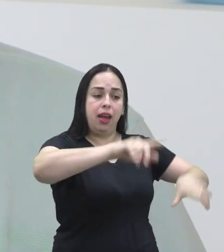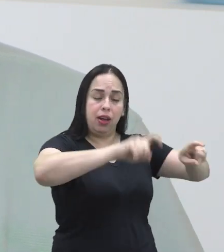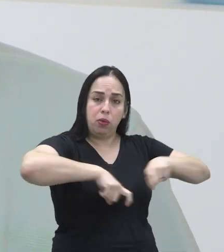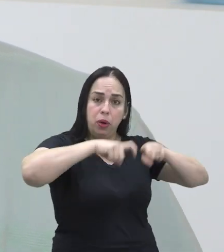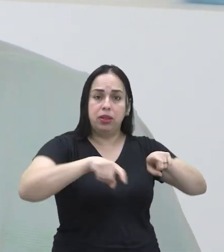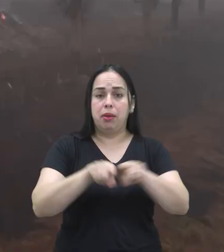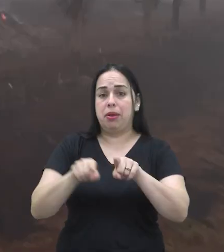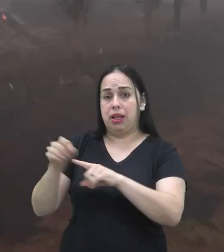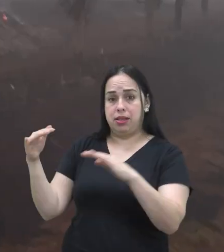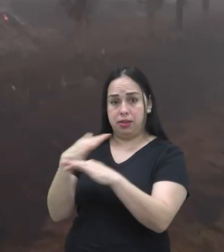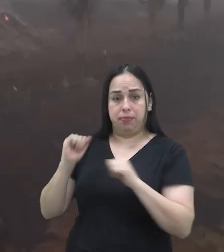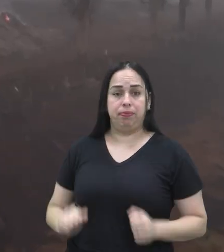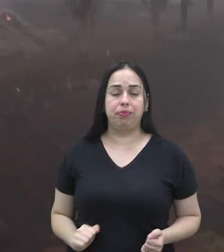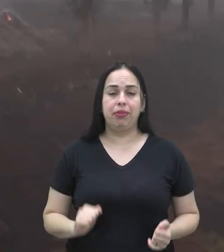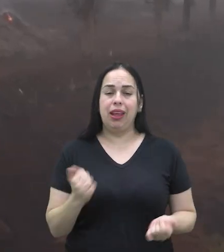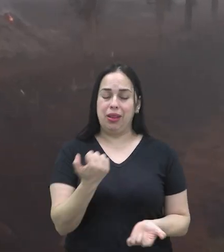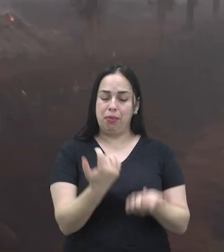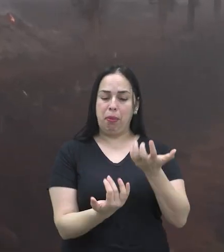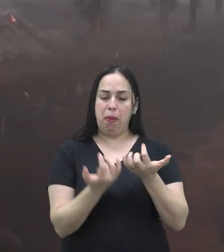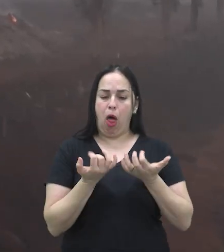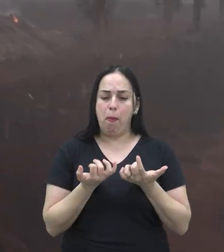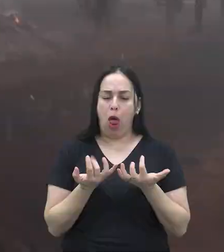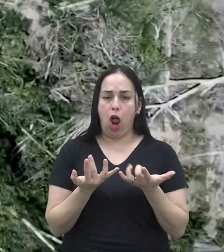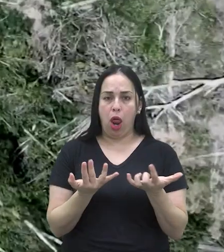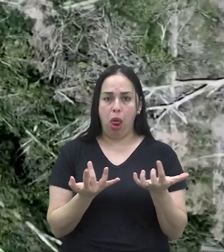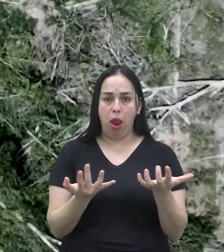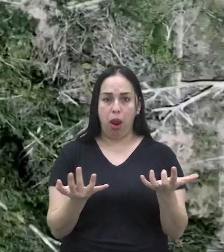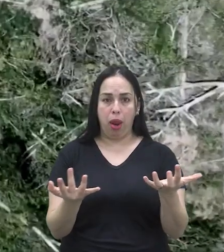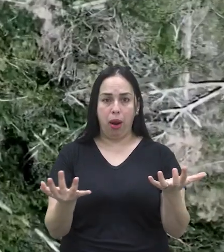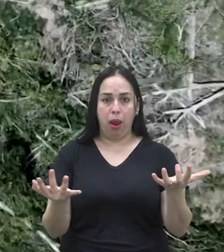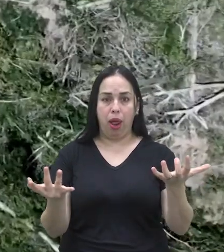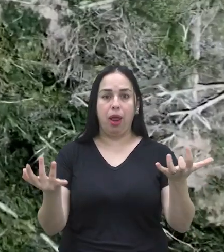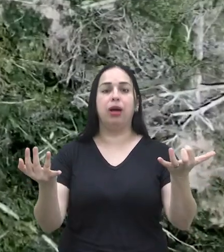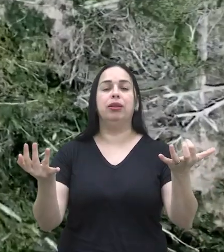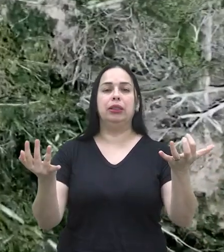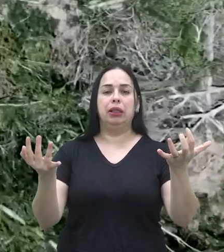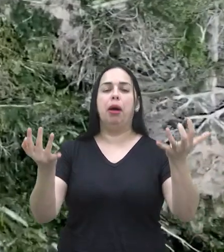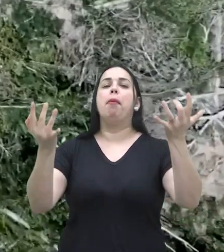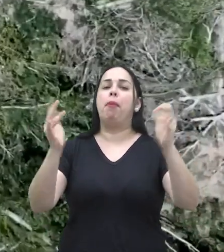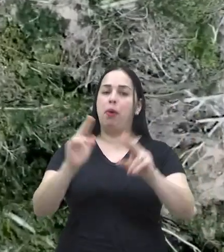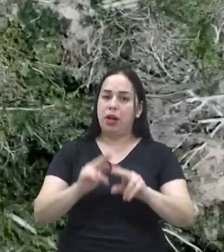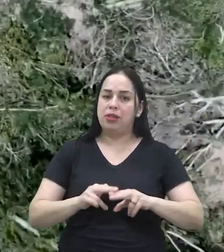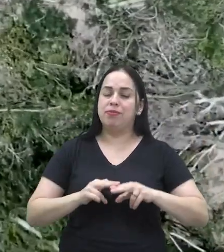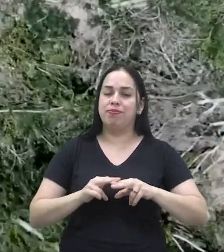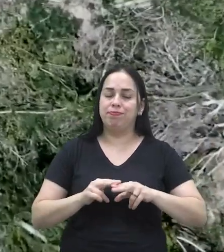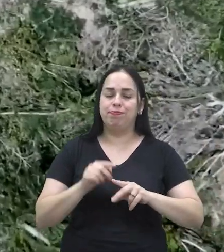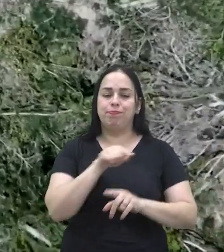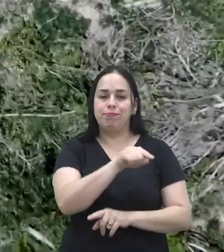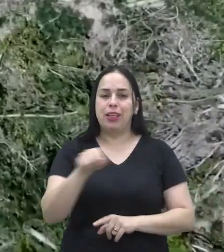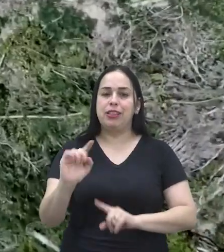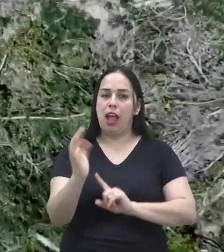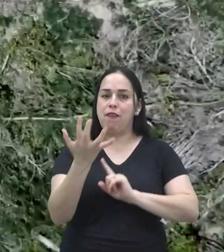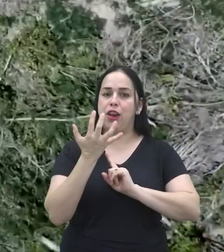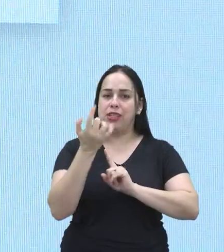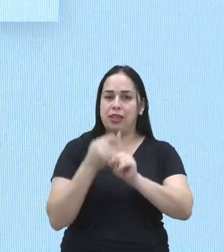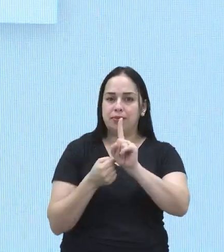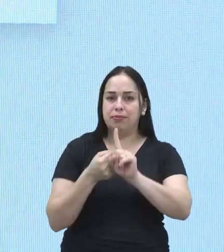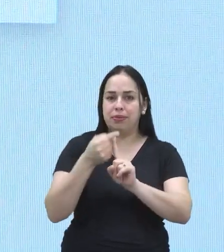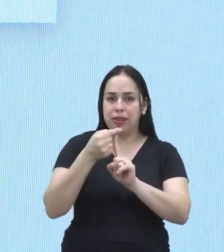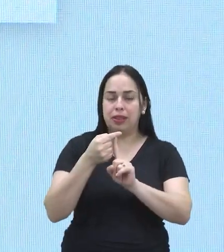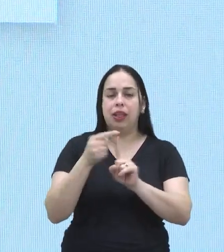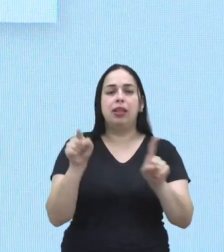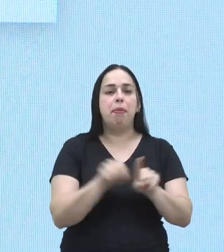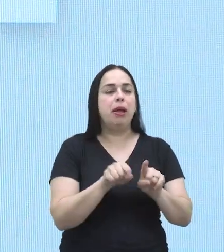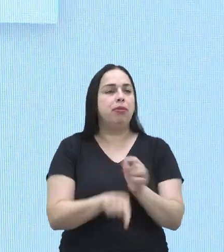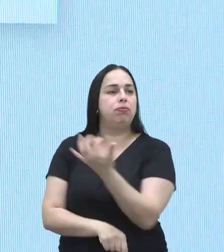na área da cidade. Além das queimadas, um dos fatores responsáveis pelo aumento da temperatura é o desmatamento. E a